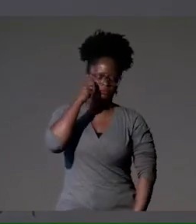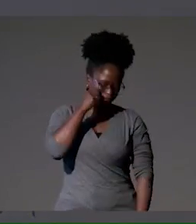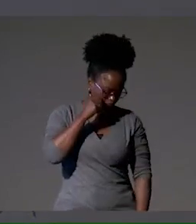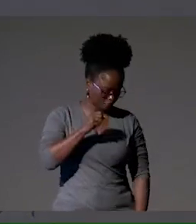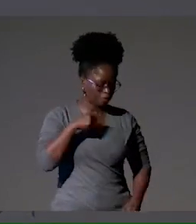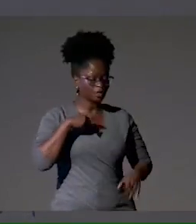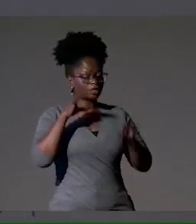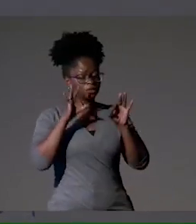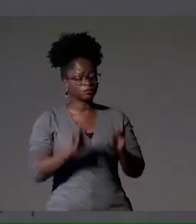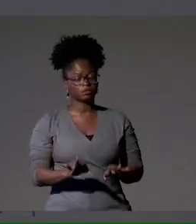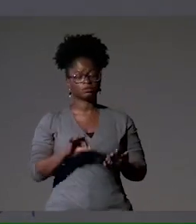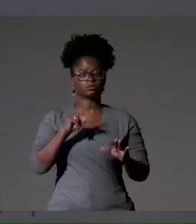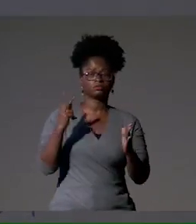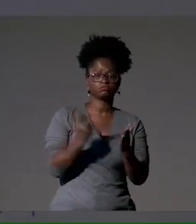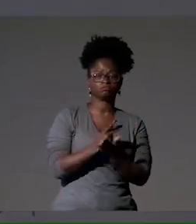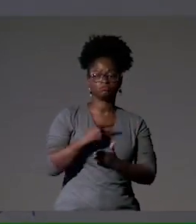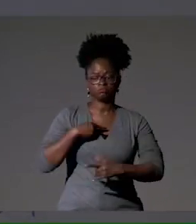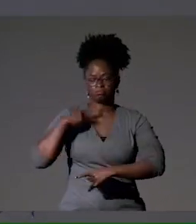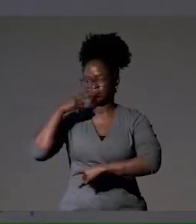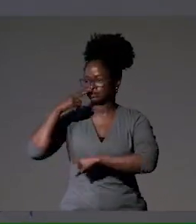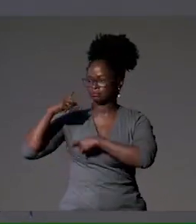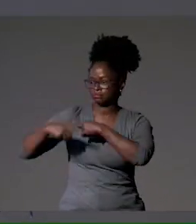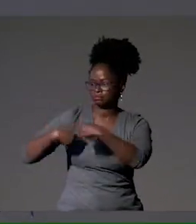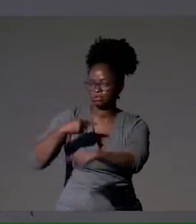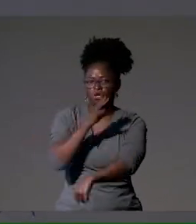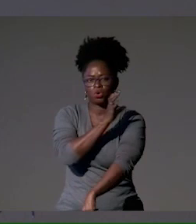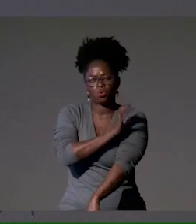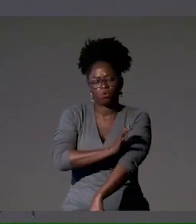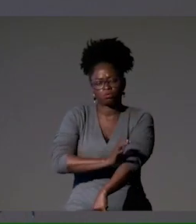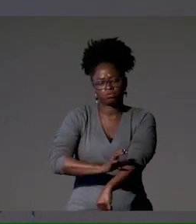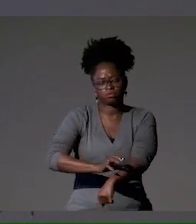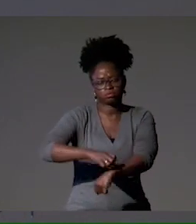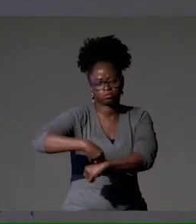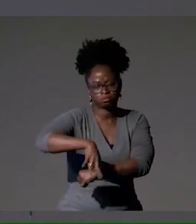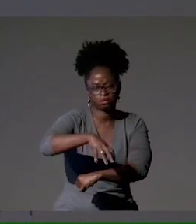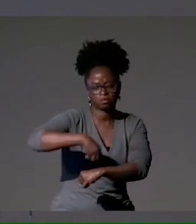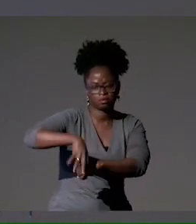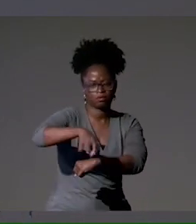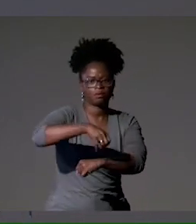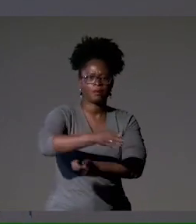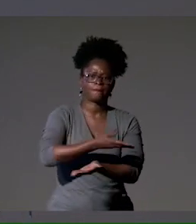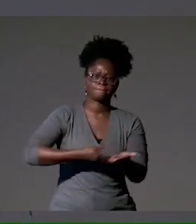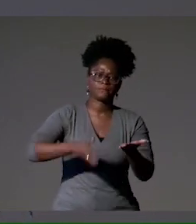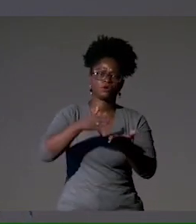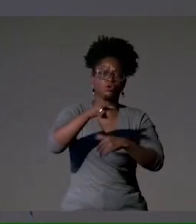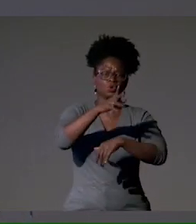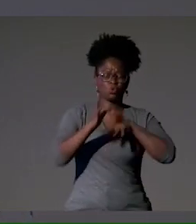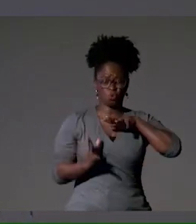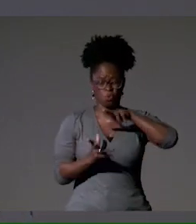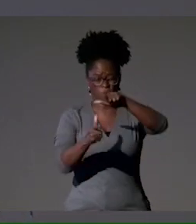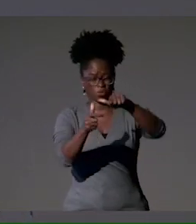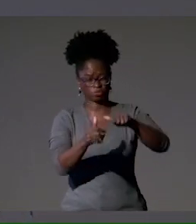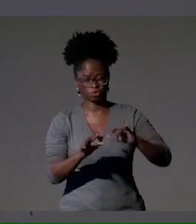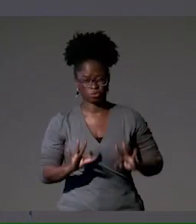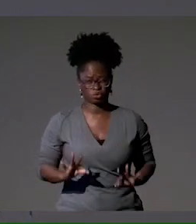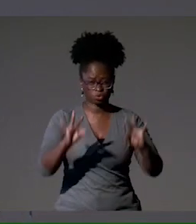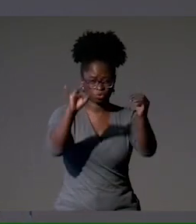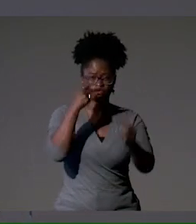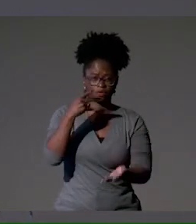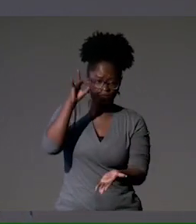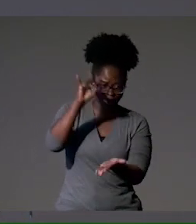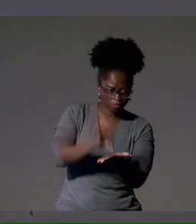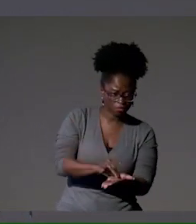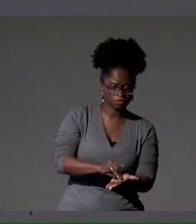e, consequentemente, isso vai passando pela cultura. Então, disparado no mundo inteiro, e isso é muito mais realidade